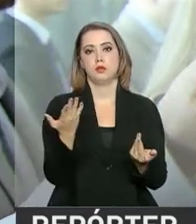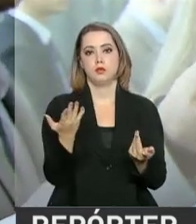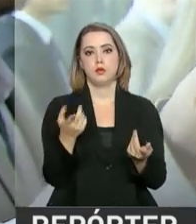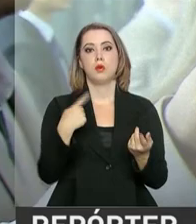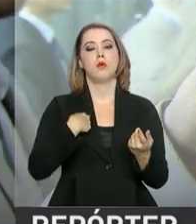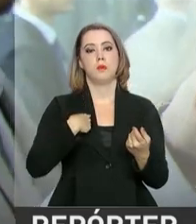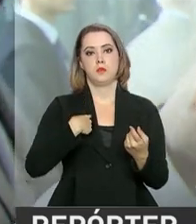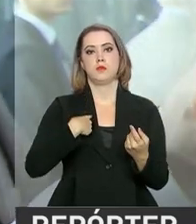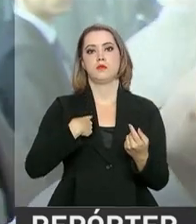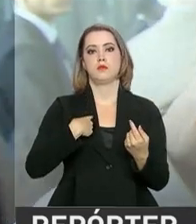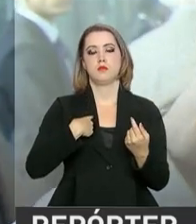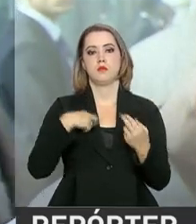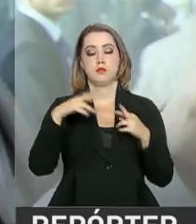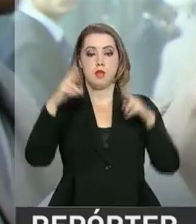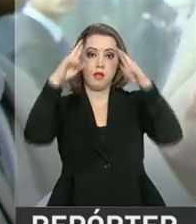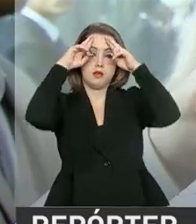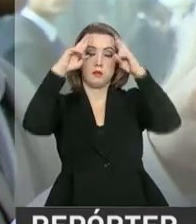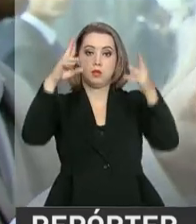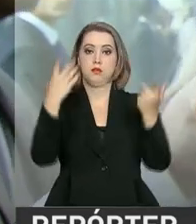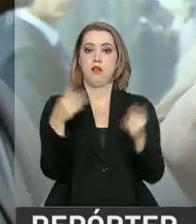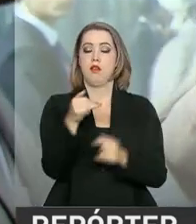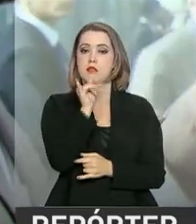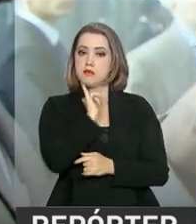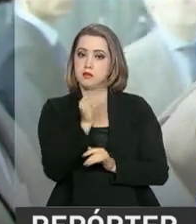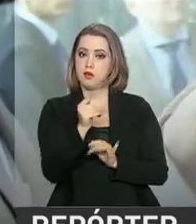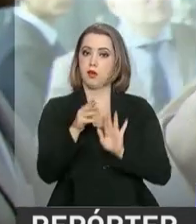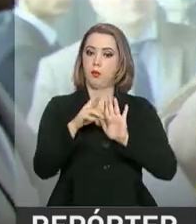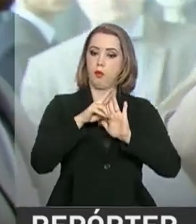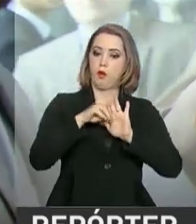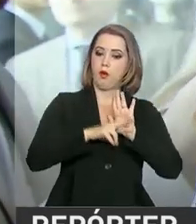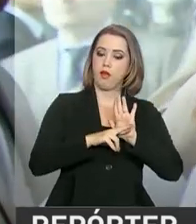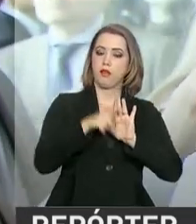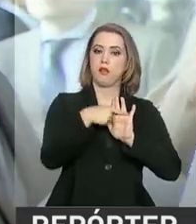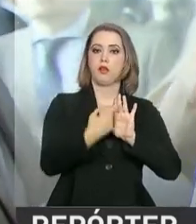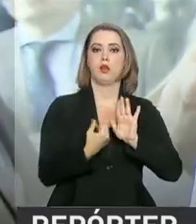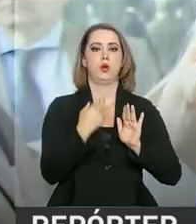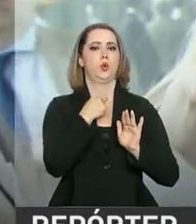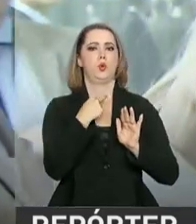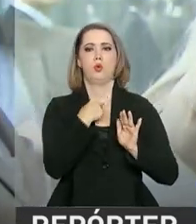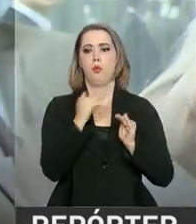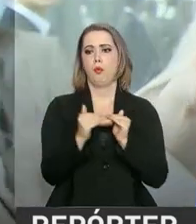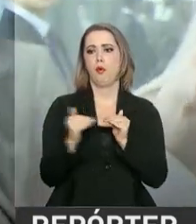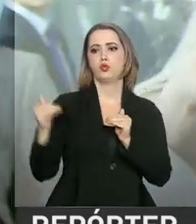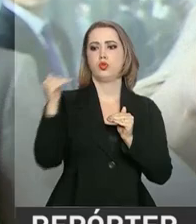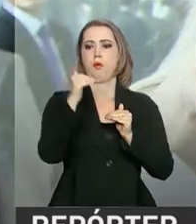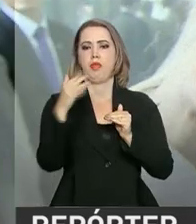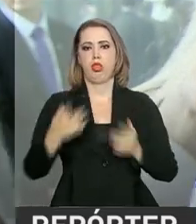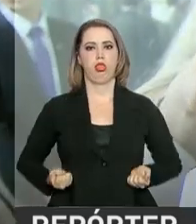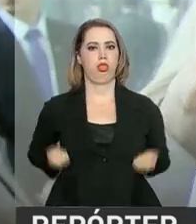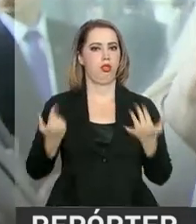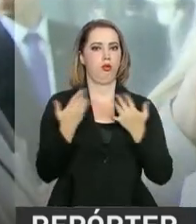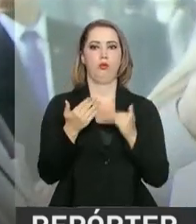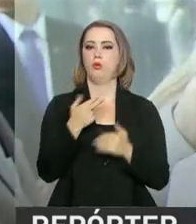de obrigações. Não pode aumentar despesas, aumenta as contribuições